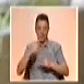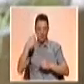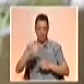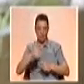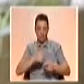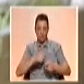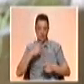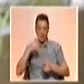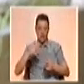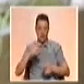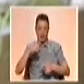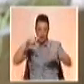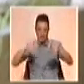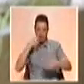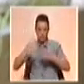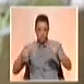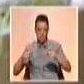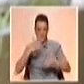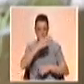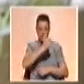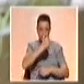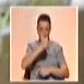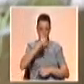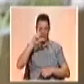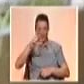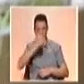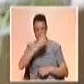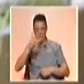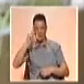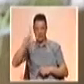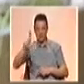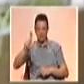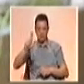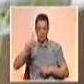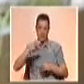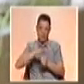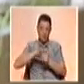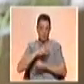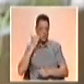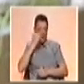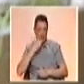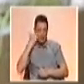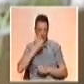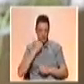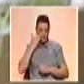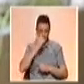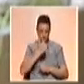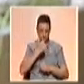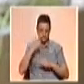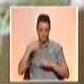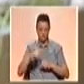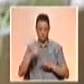que o fundamental era ter 15 a 20 litros por dia e em situações de grande,